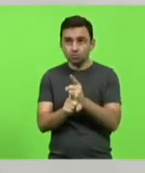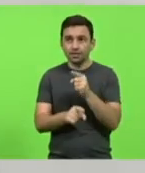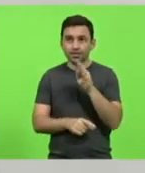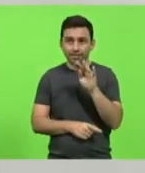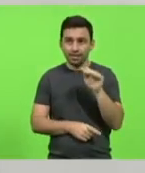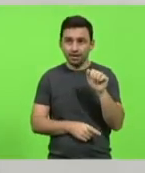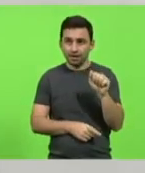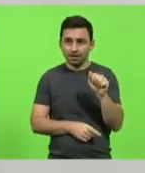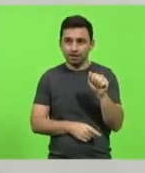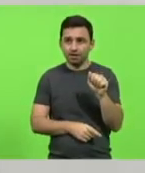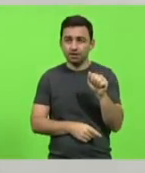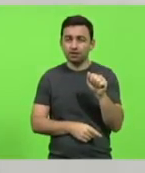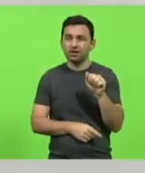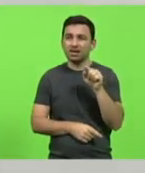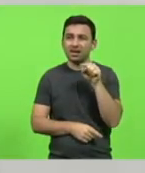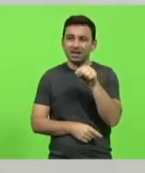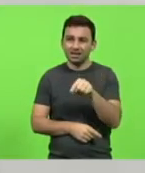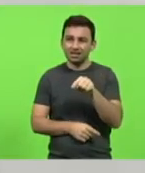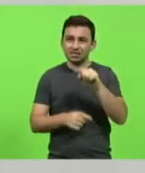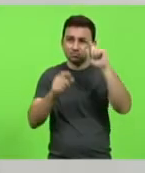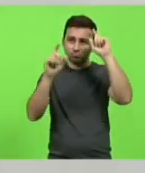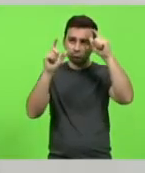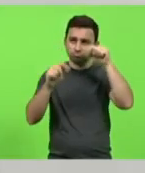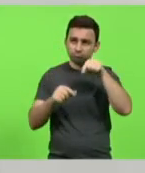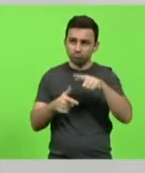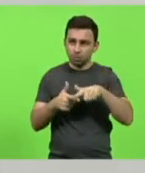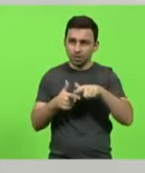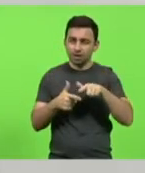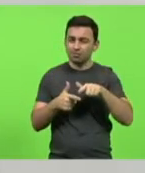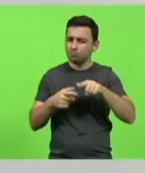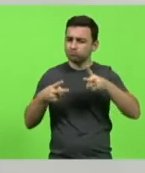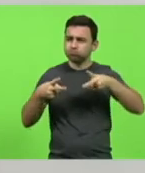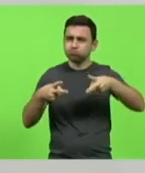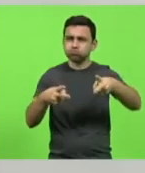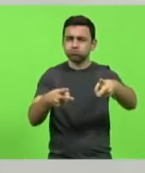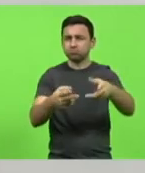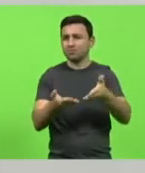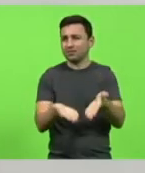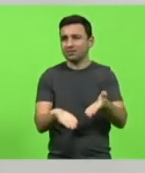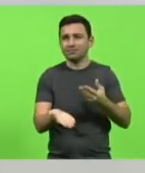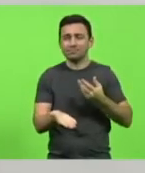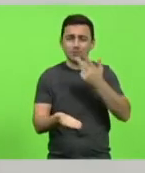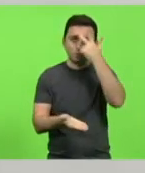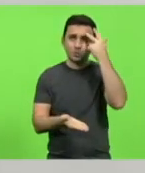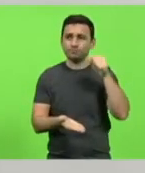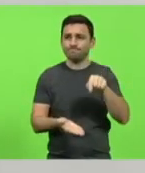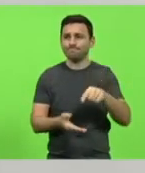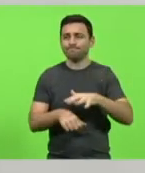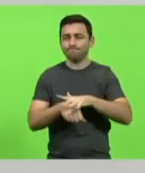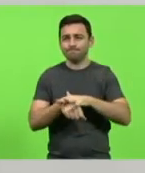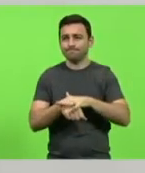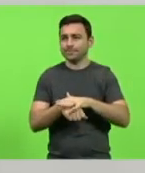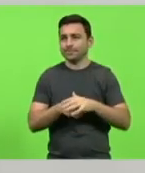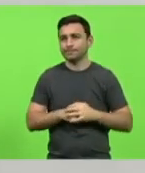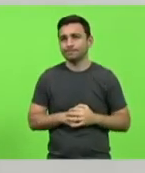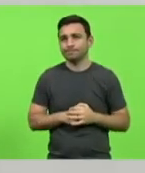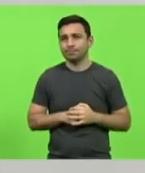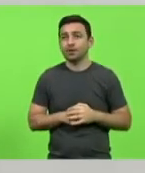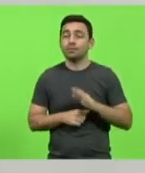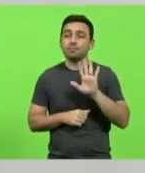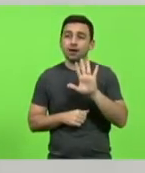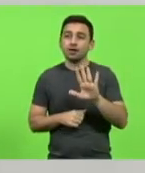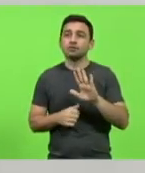transtorno acompanhará aquela pessoa pelo resto de sua vida. Mas há